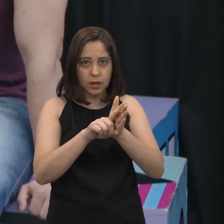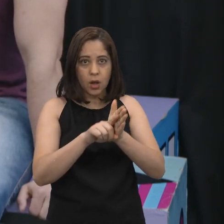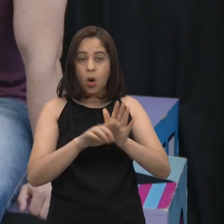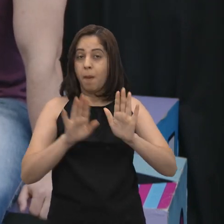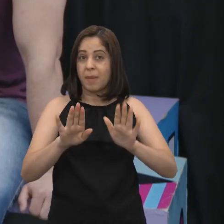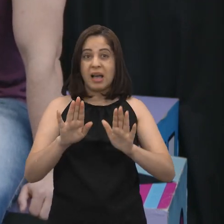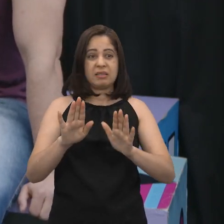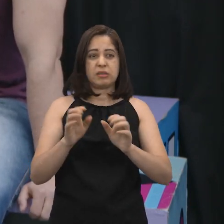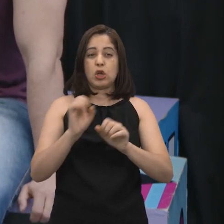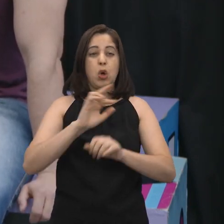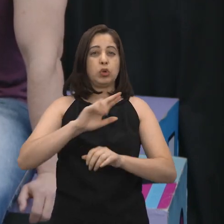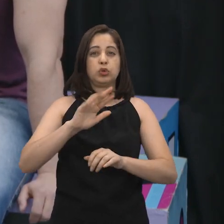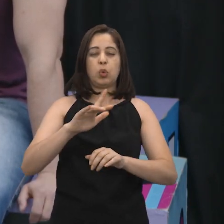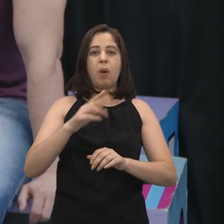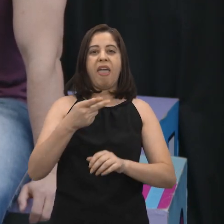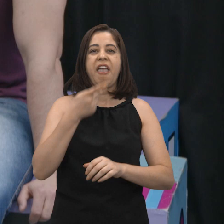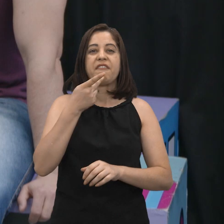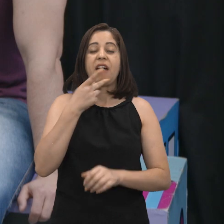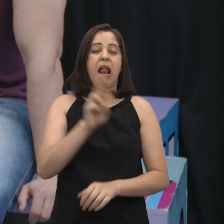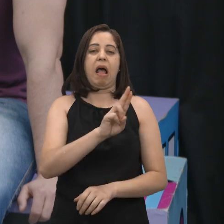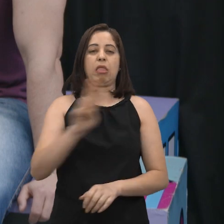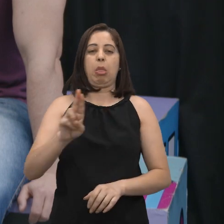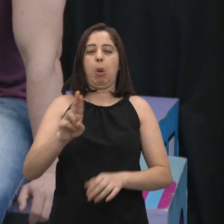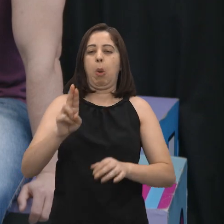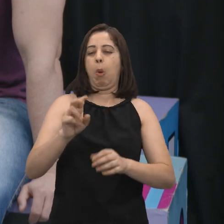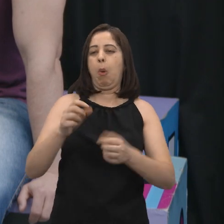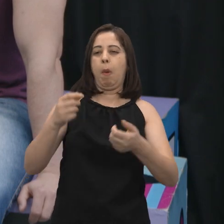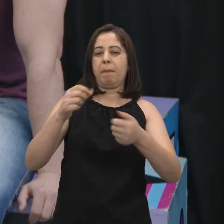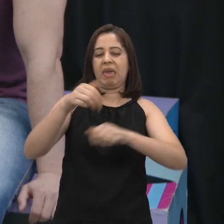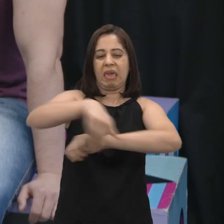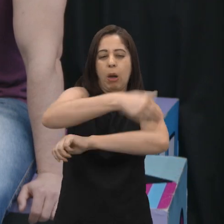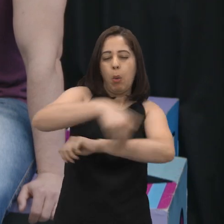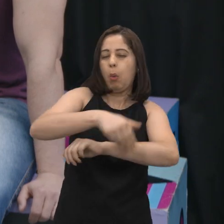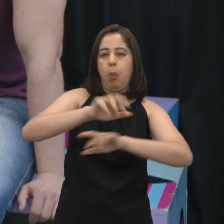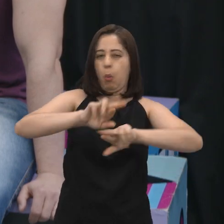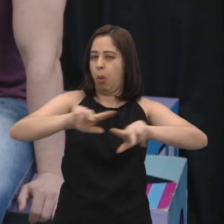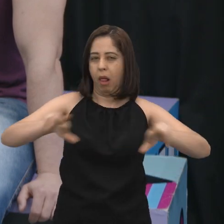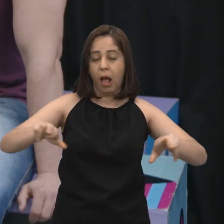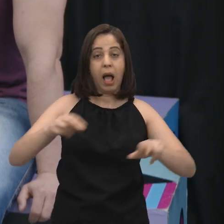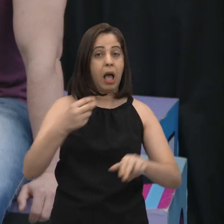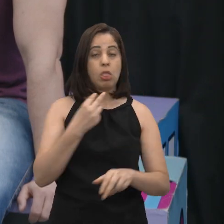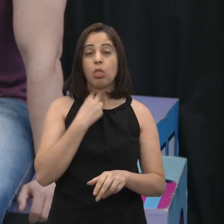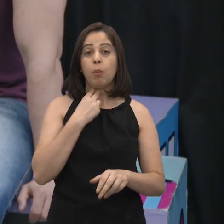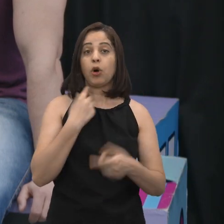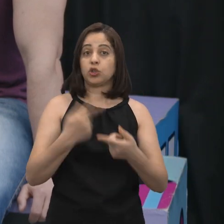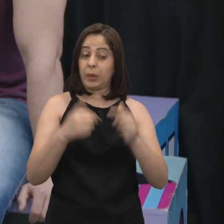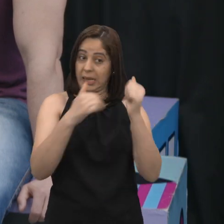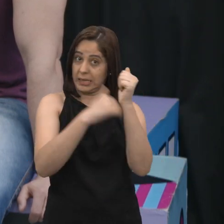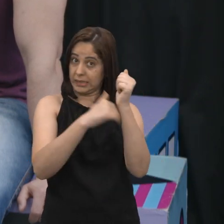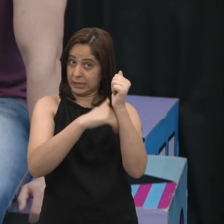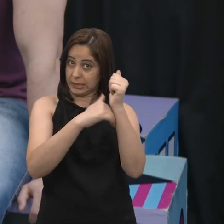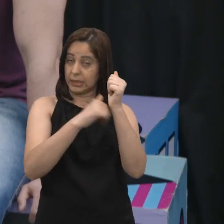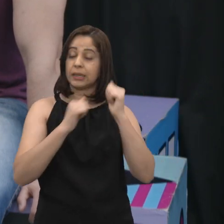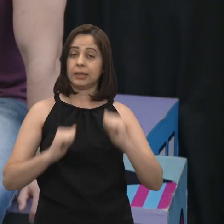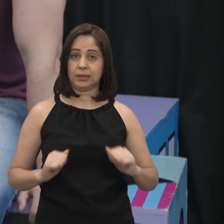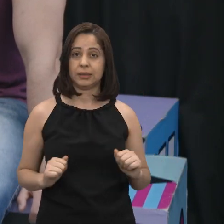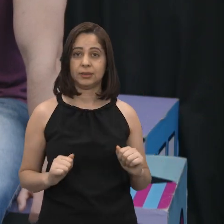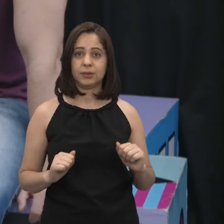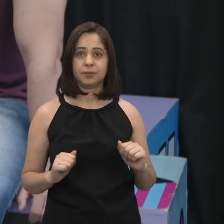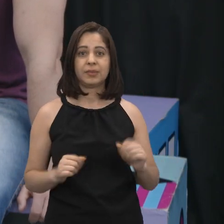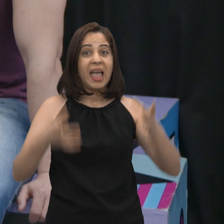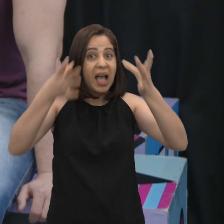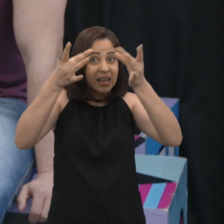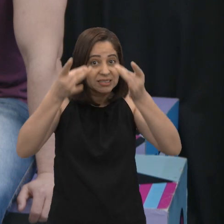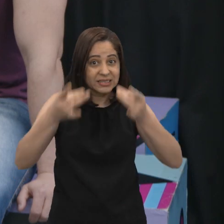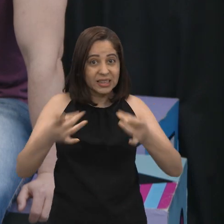ser objeto de certidão, nem servir de prova em processo administrativo, fiscal ou judicial. Pois é, para